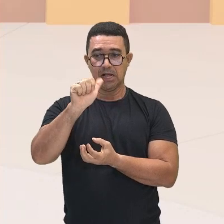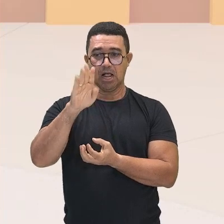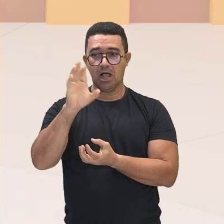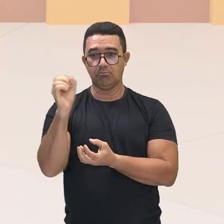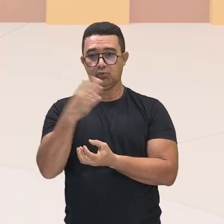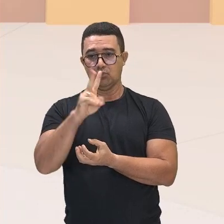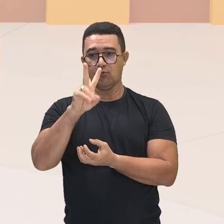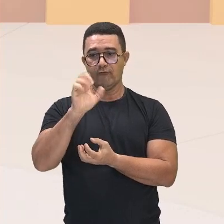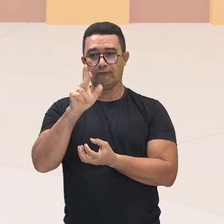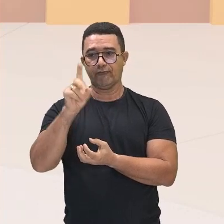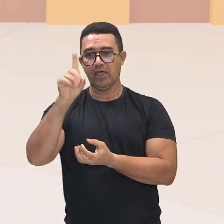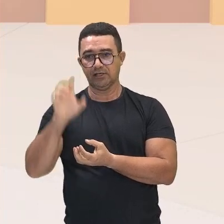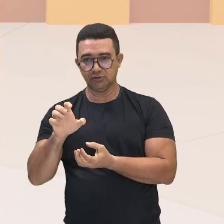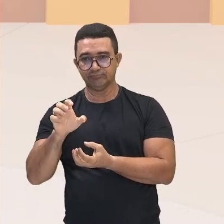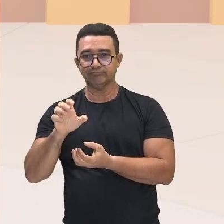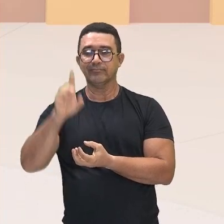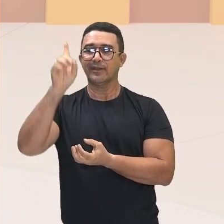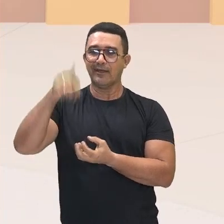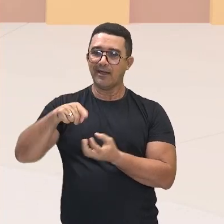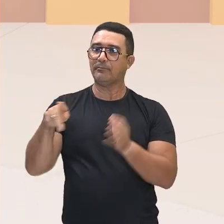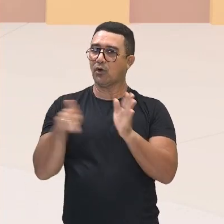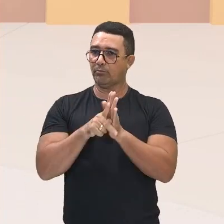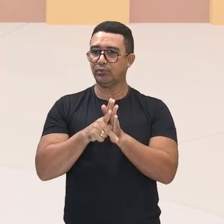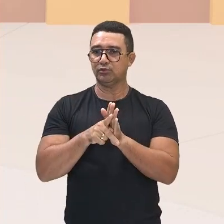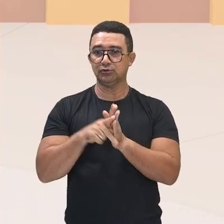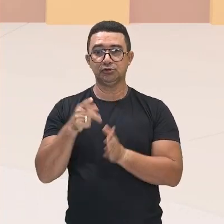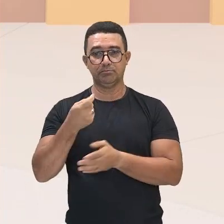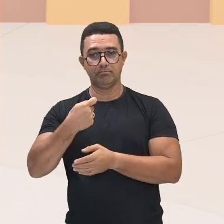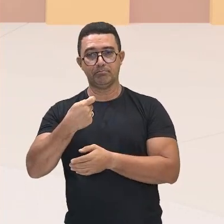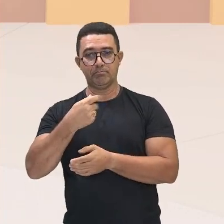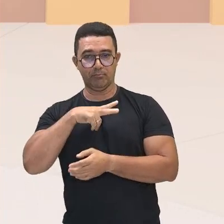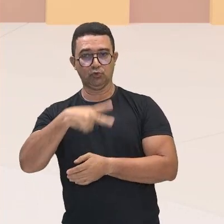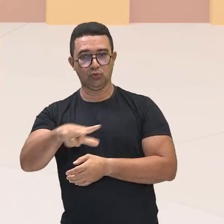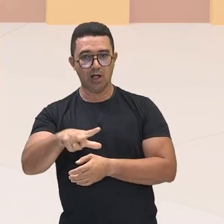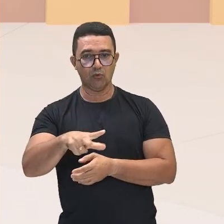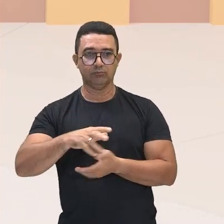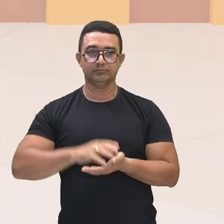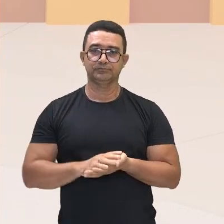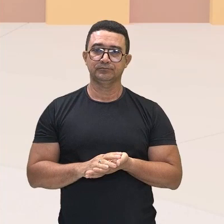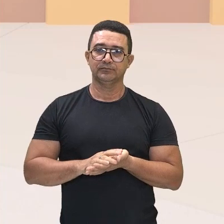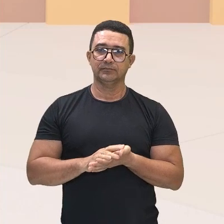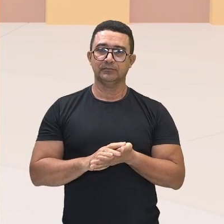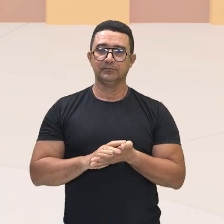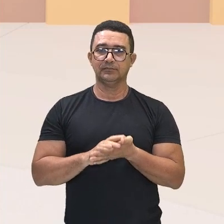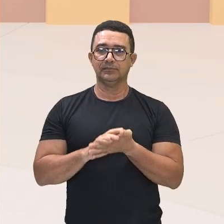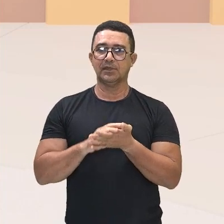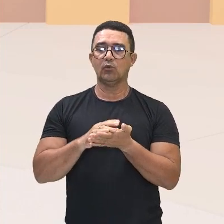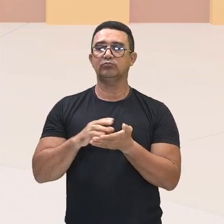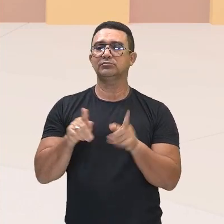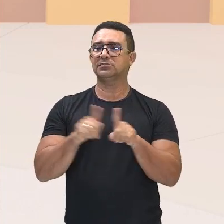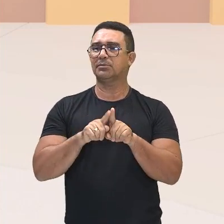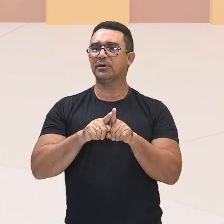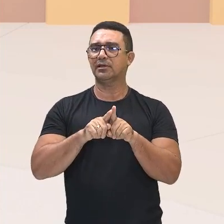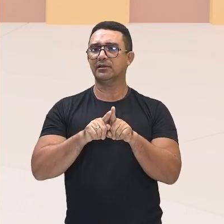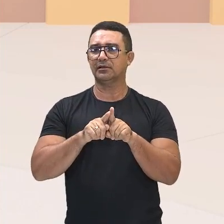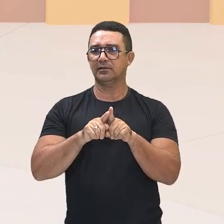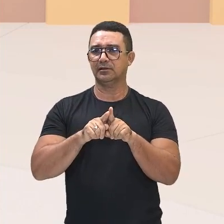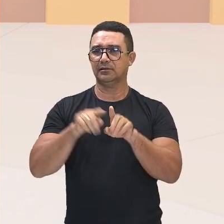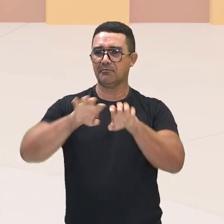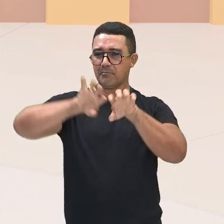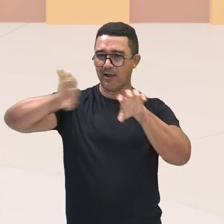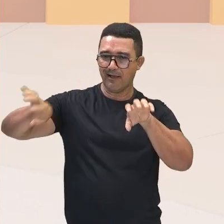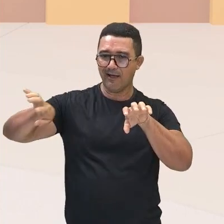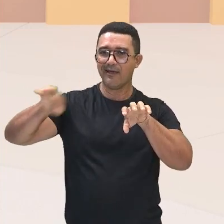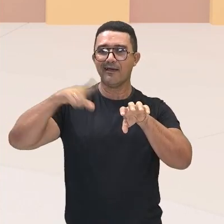do Reino de Portugal. E além desta linha seria terras então da posse